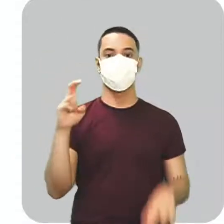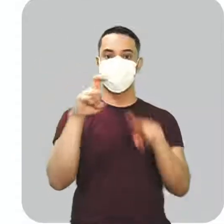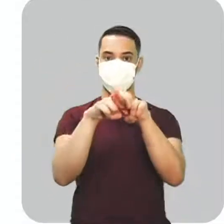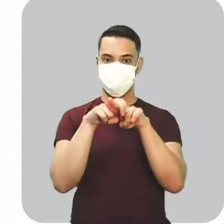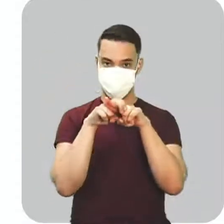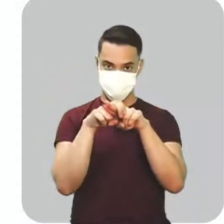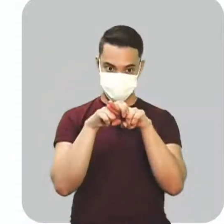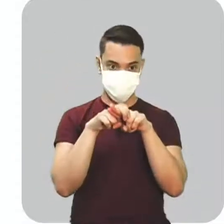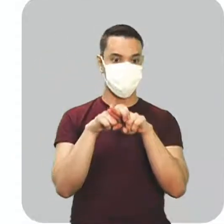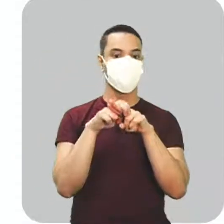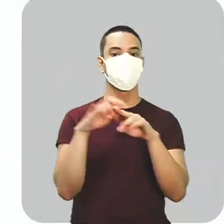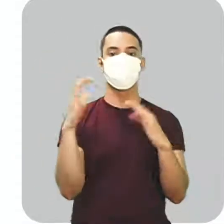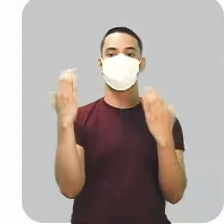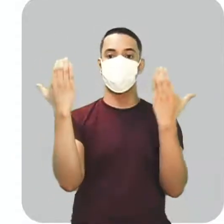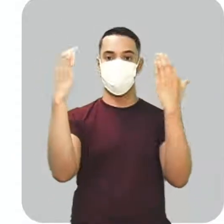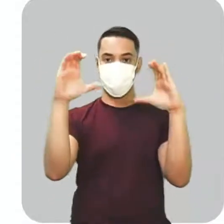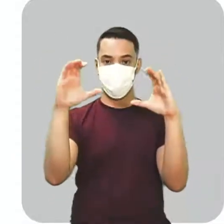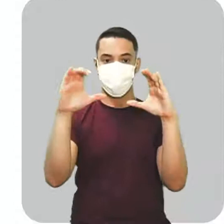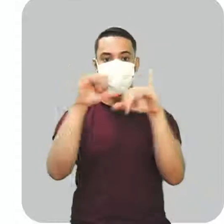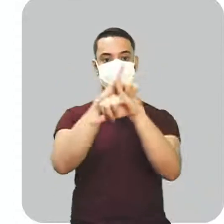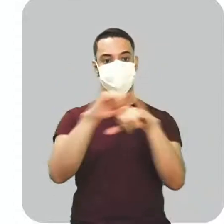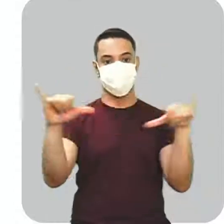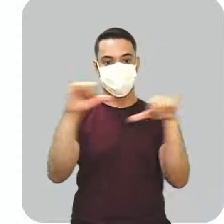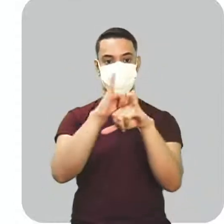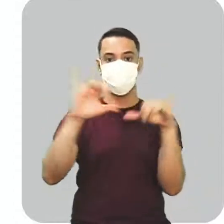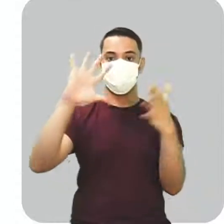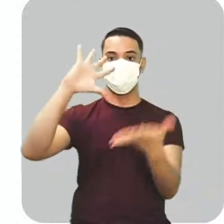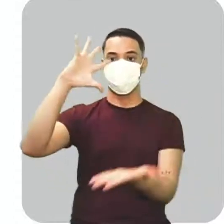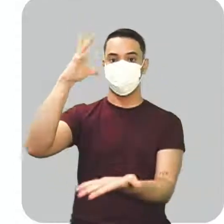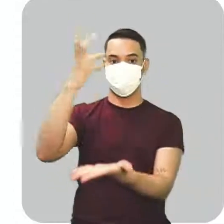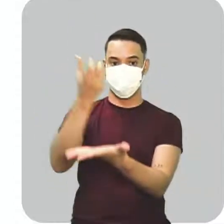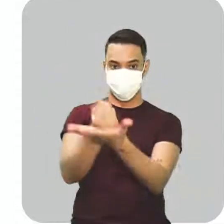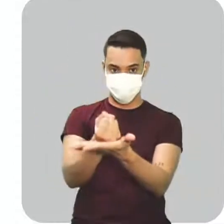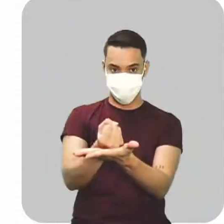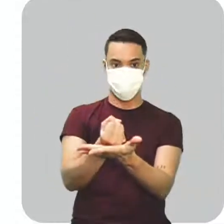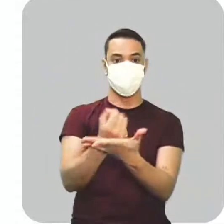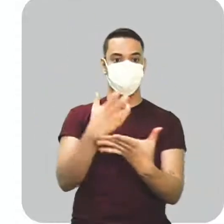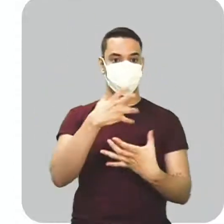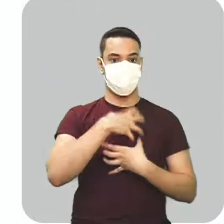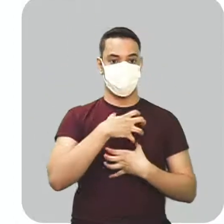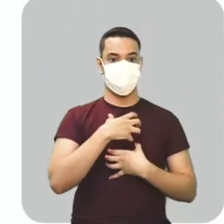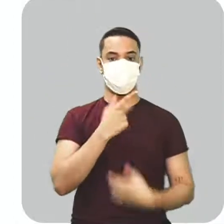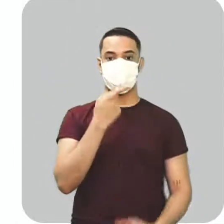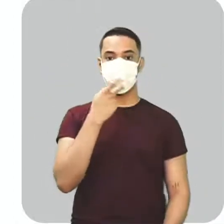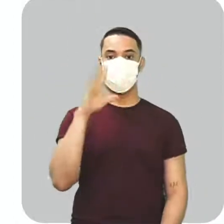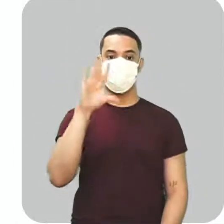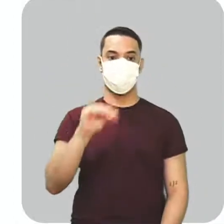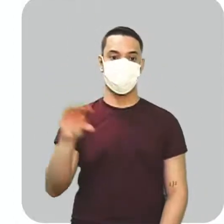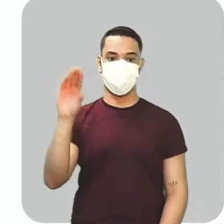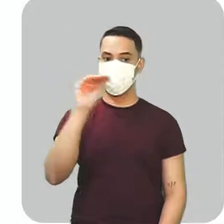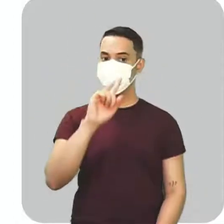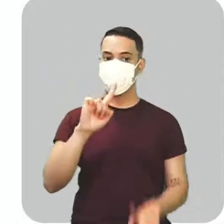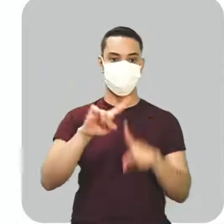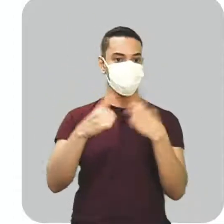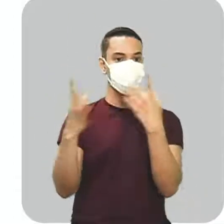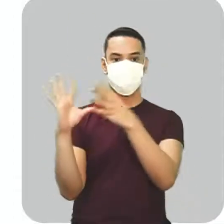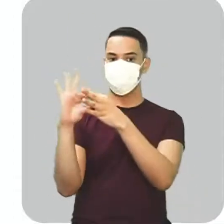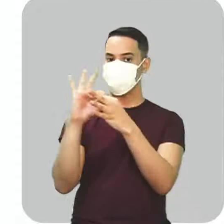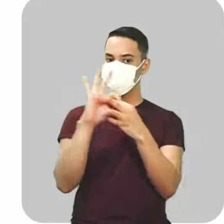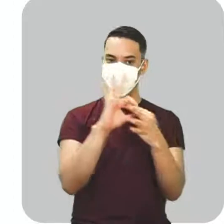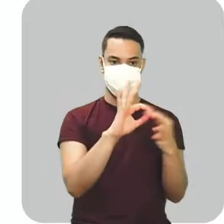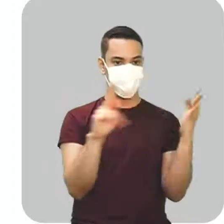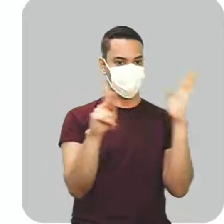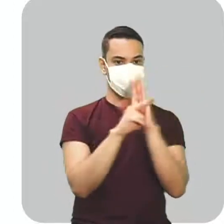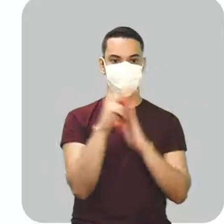E colocado, né, registrado do jeito que faz a pronúncia, mas aqui não está nesse contexto. Eu quero mostrar aqui